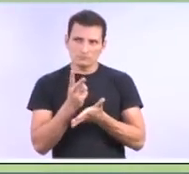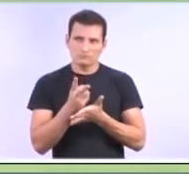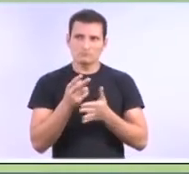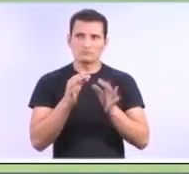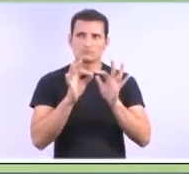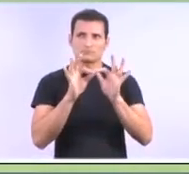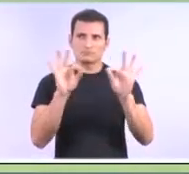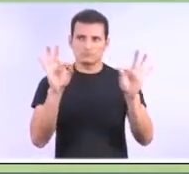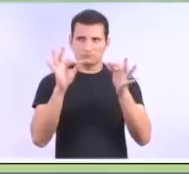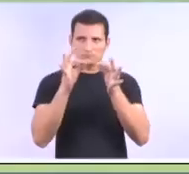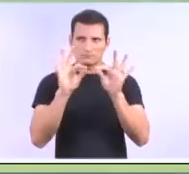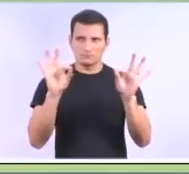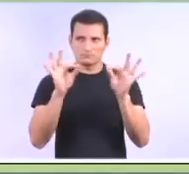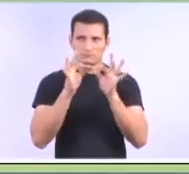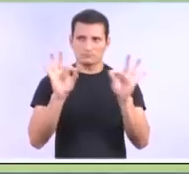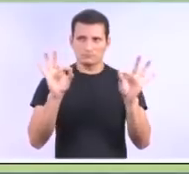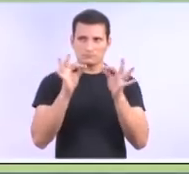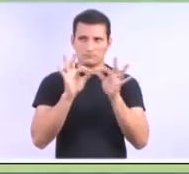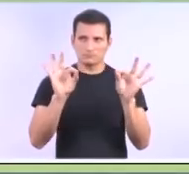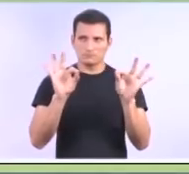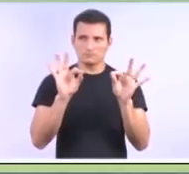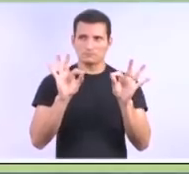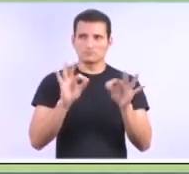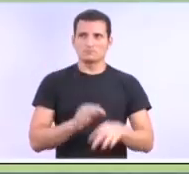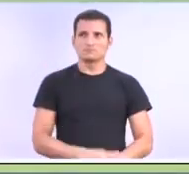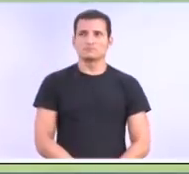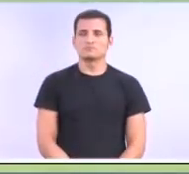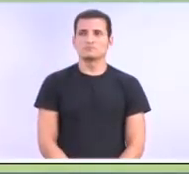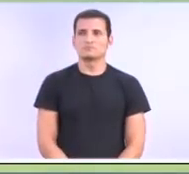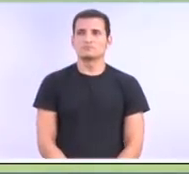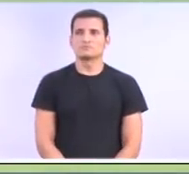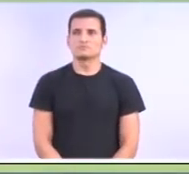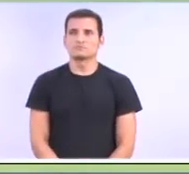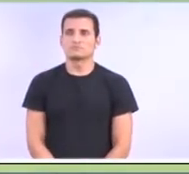chama a mesma sintaxe, que é a mesma maneira de se definir.